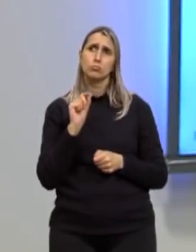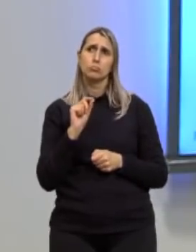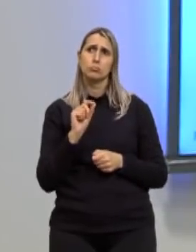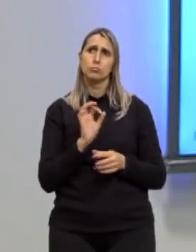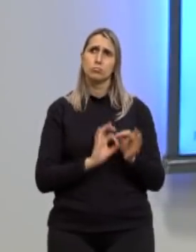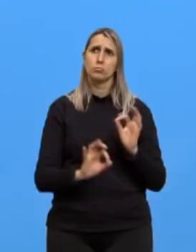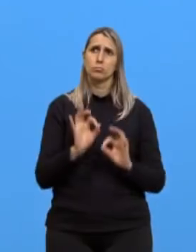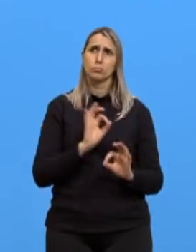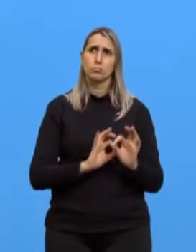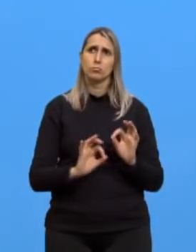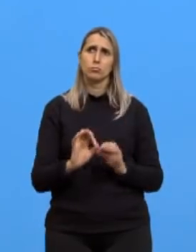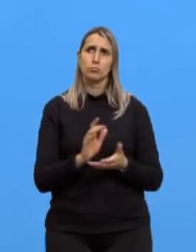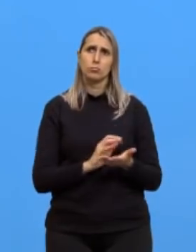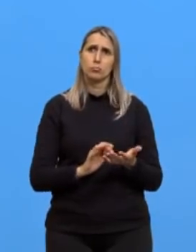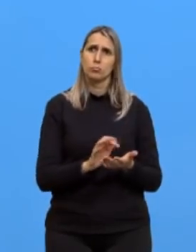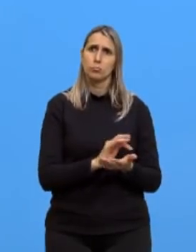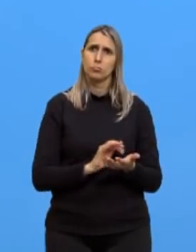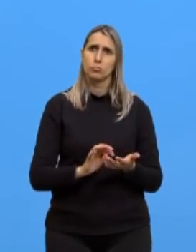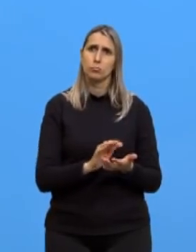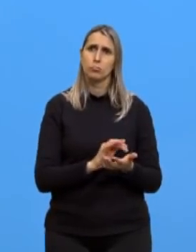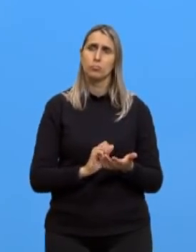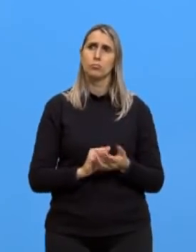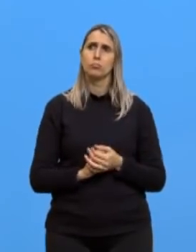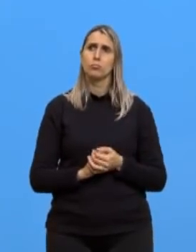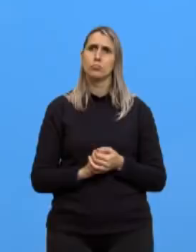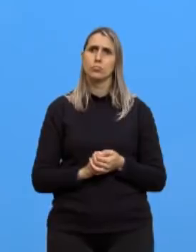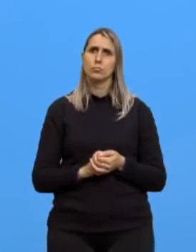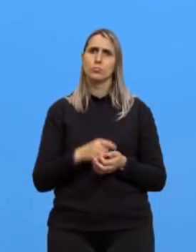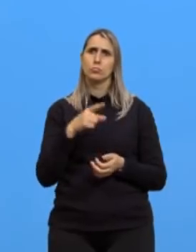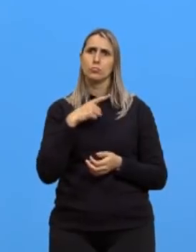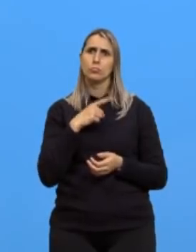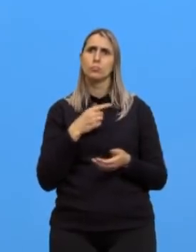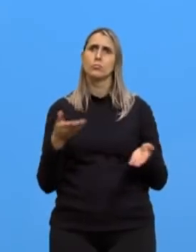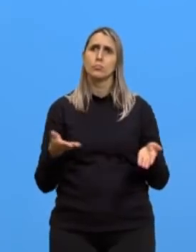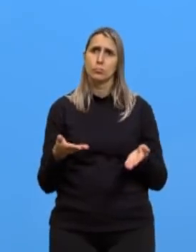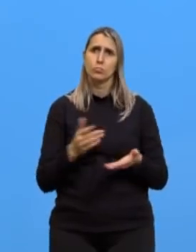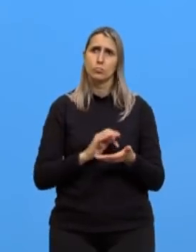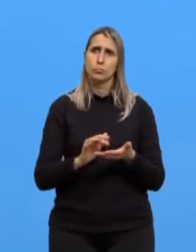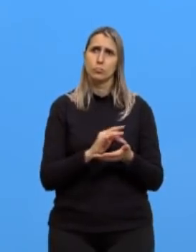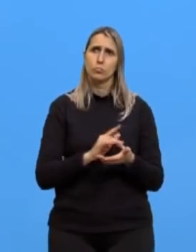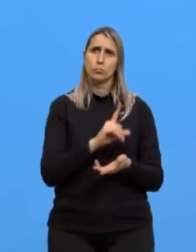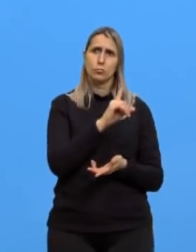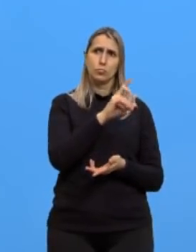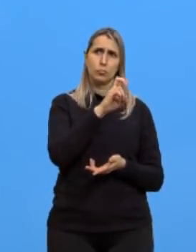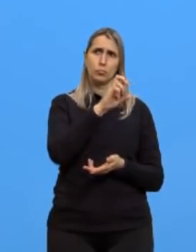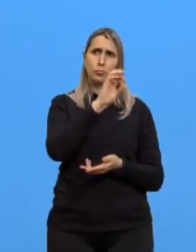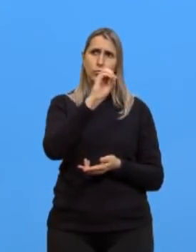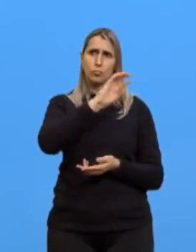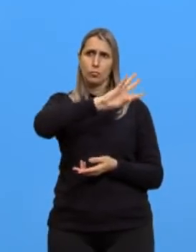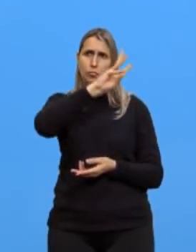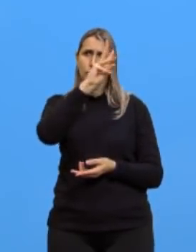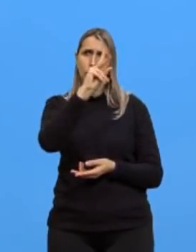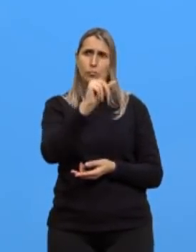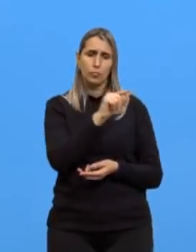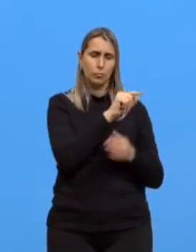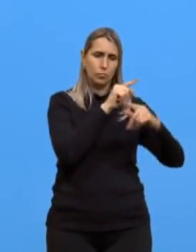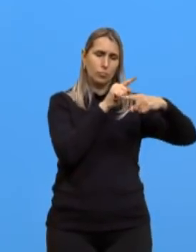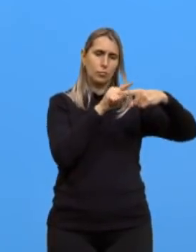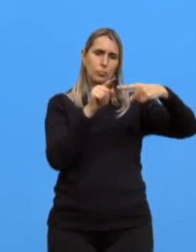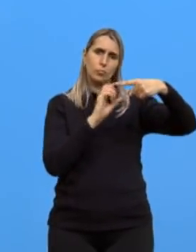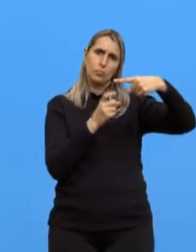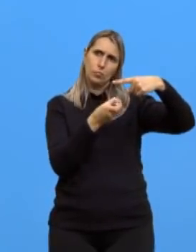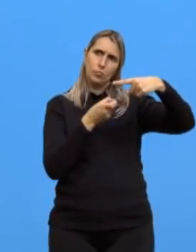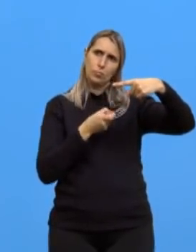montando vamos lá no meu cálculo que havia montado já que que nós temos aqui nesse cálculo 150 milhões está para